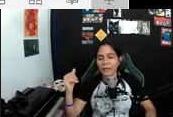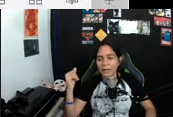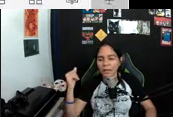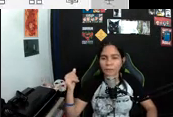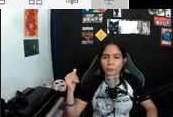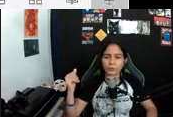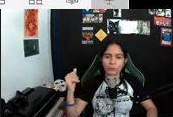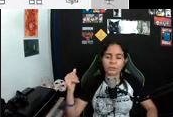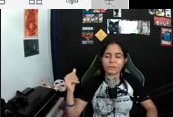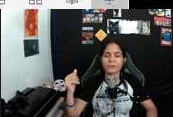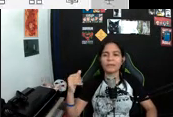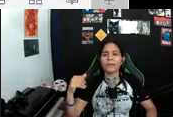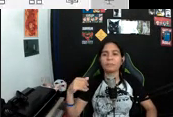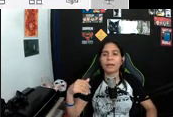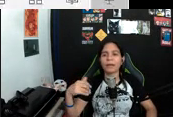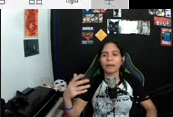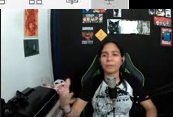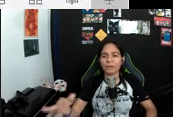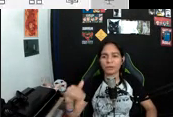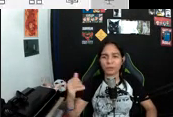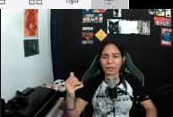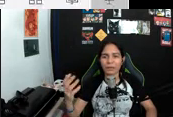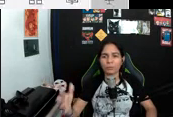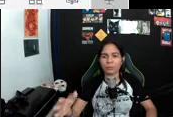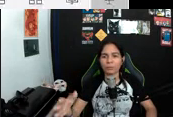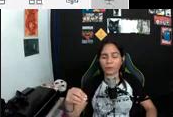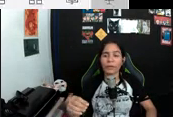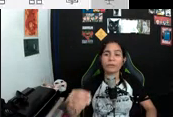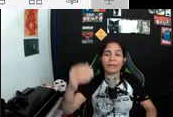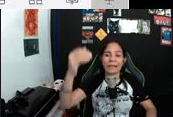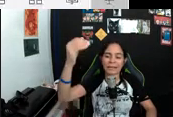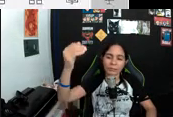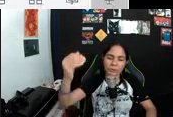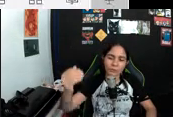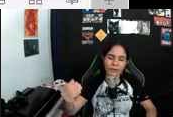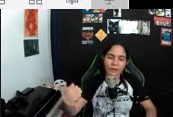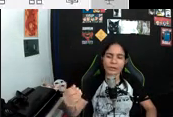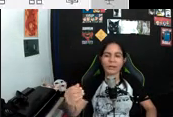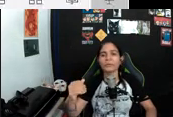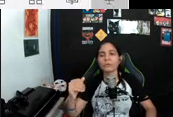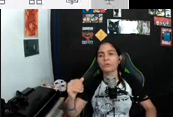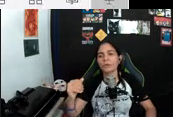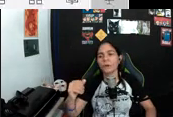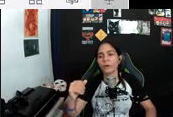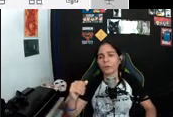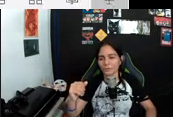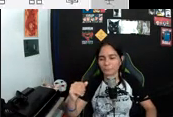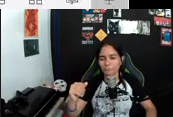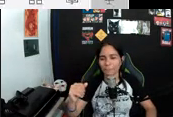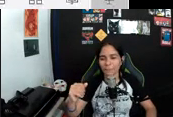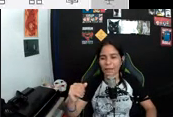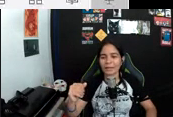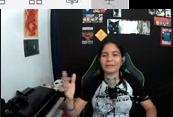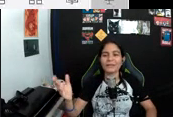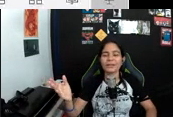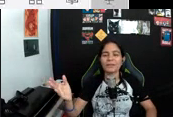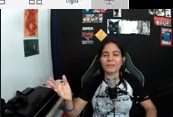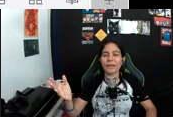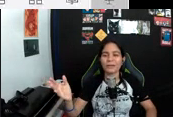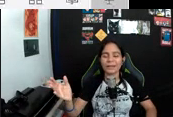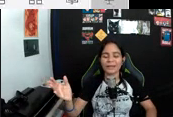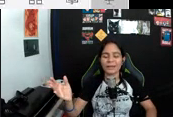lá, a fortuna que você vai ter que pagar pelo atendimento, por tudo que foi feito, tem que estar muito bem detalhado tudo que foi cobrado. Às